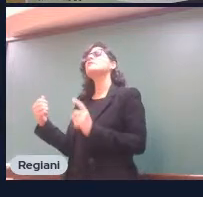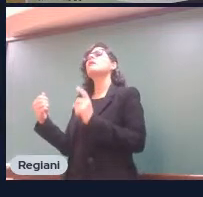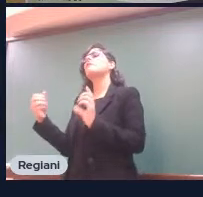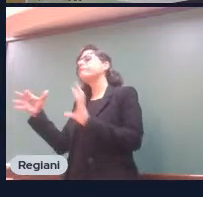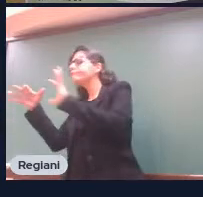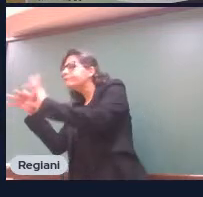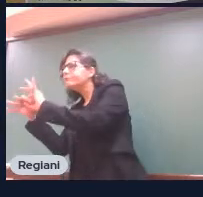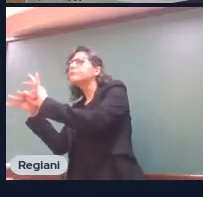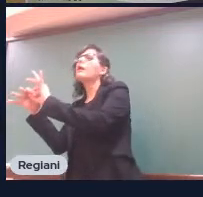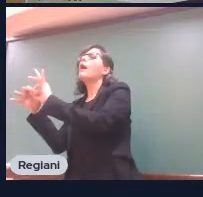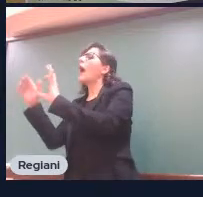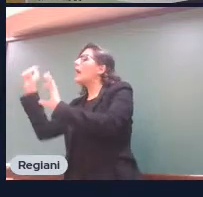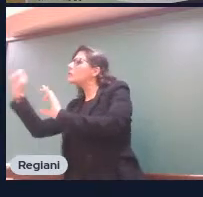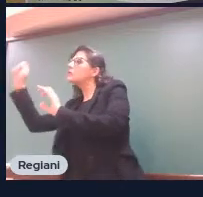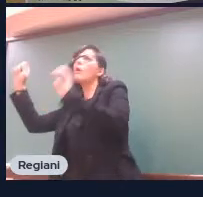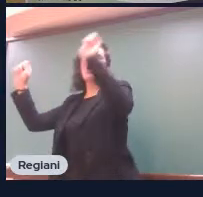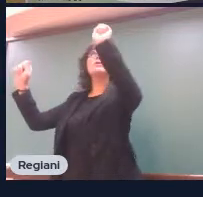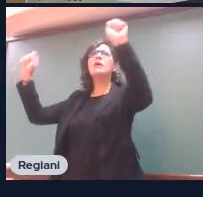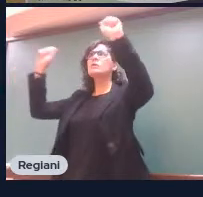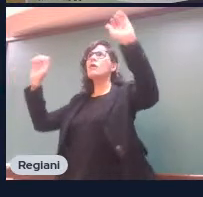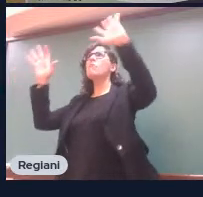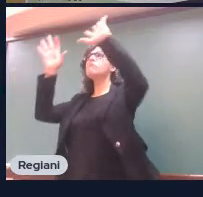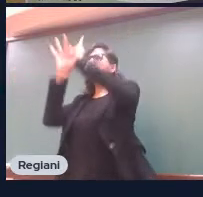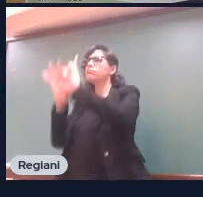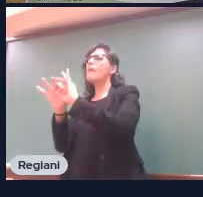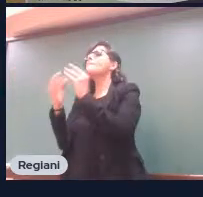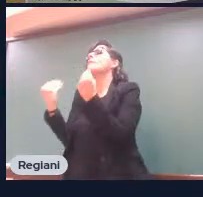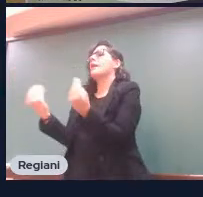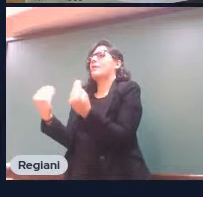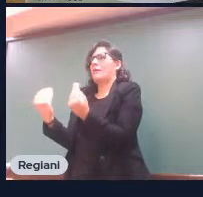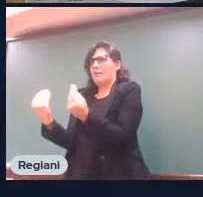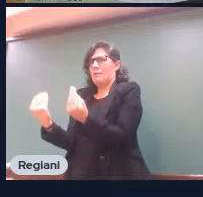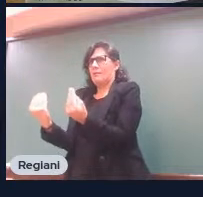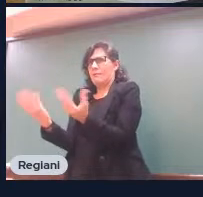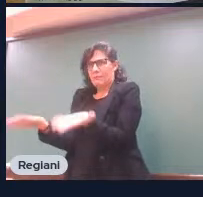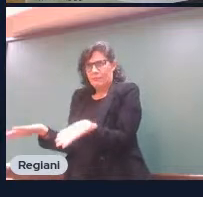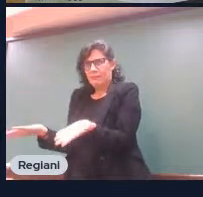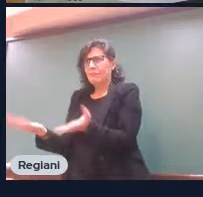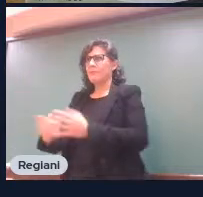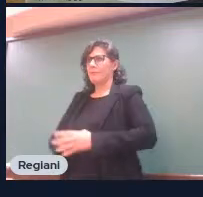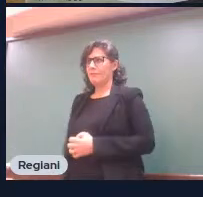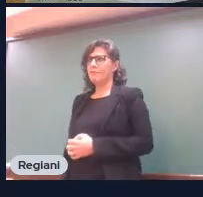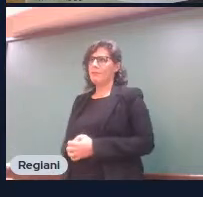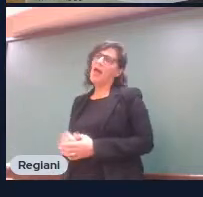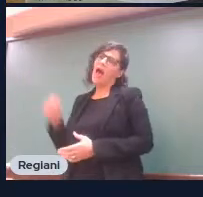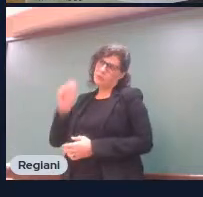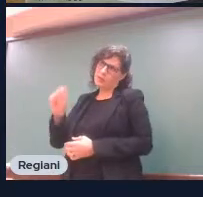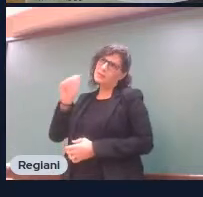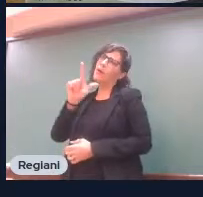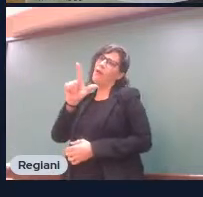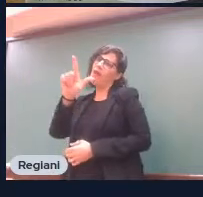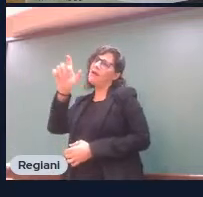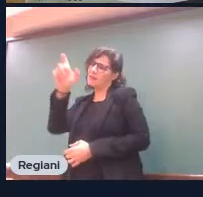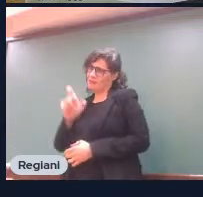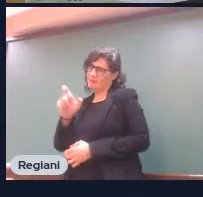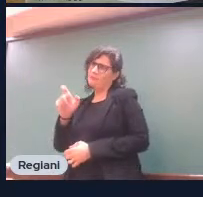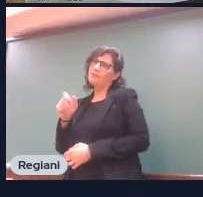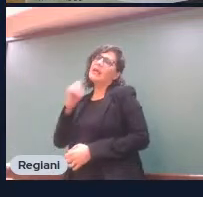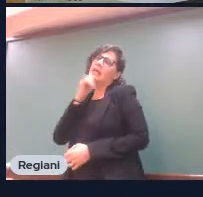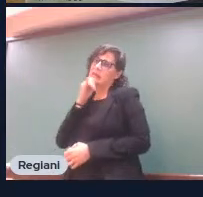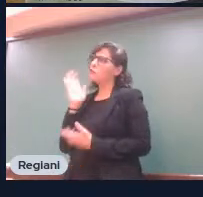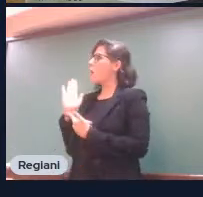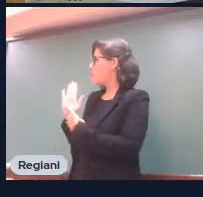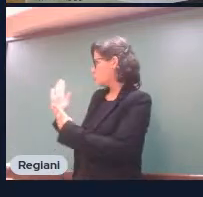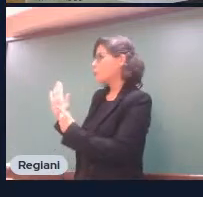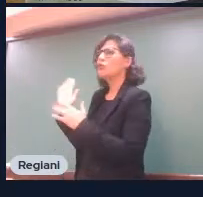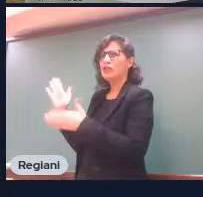às demais associações LEX? A gente chama de LEX Associations, né? Que é a DSNA, que foi mostrada